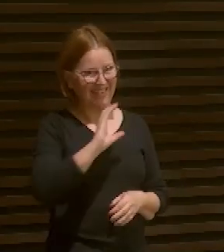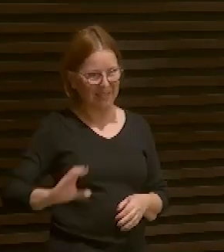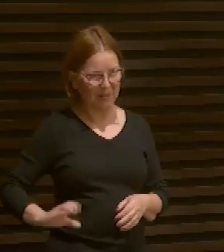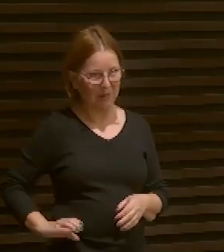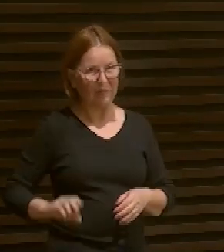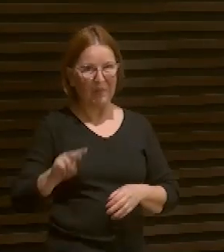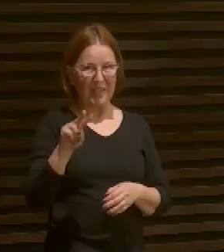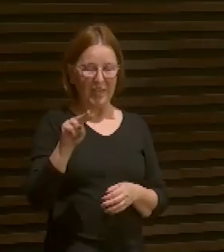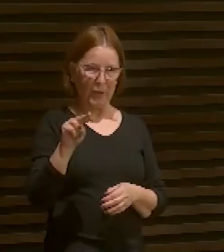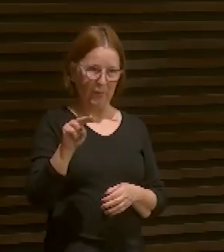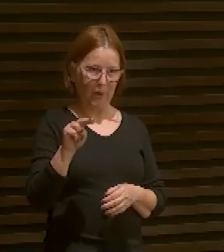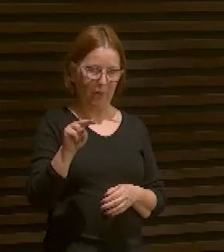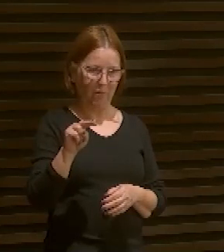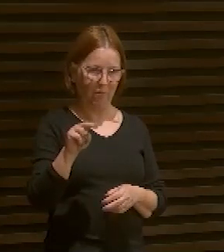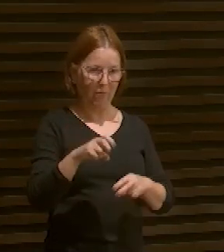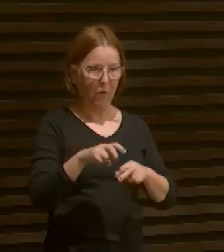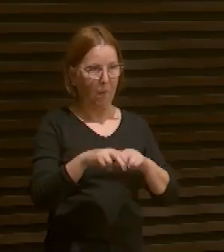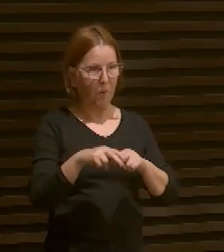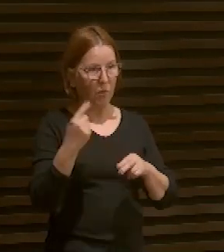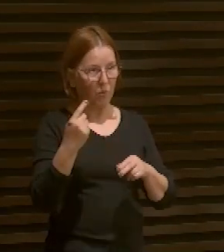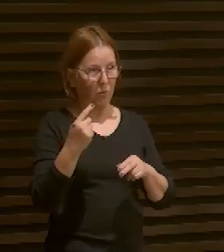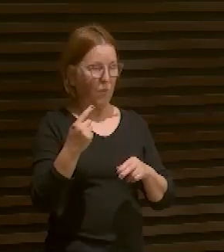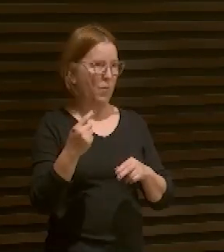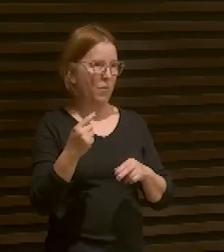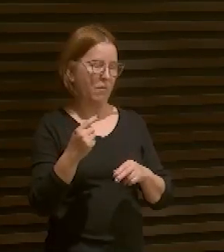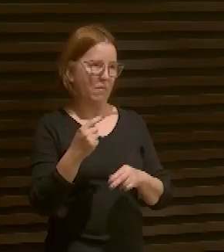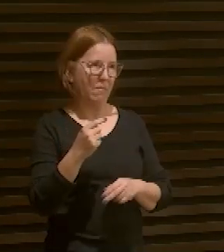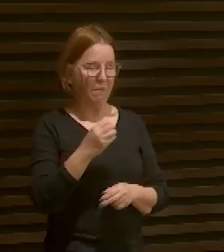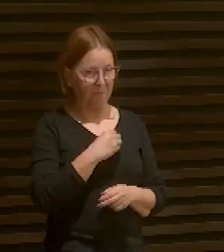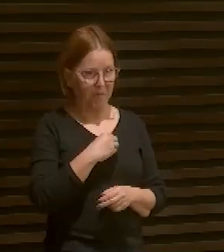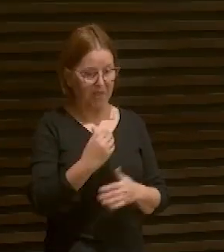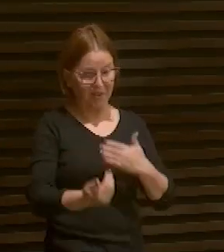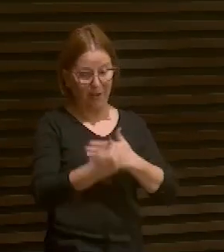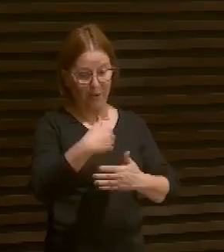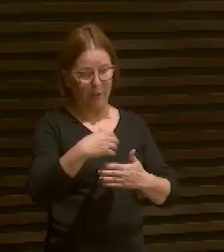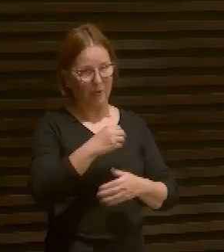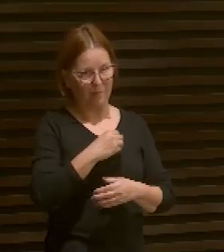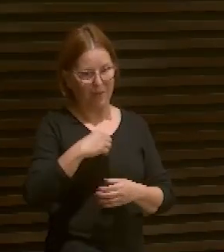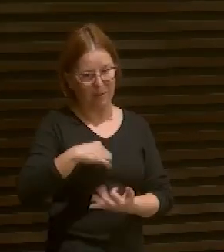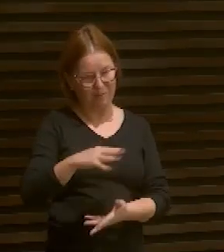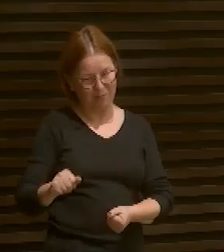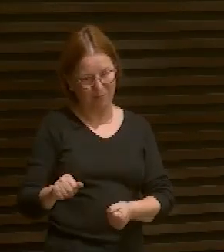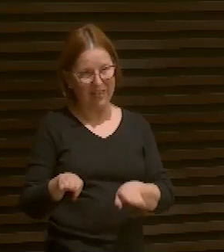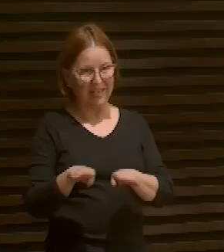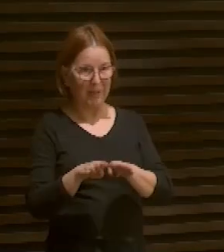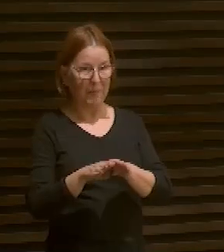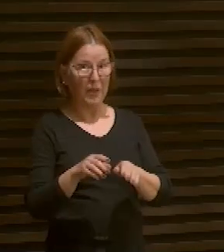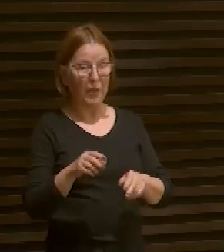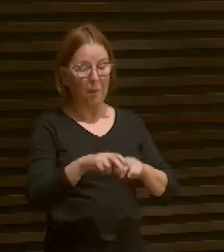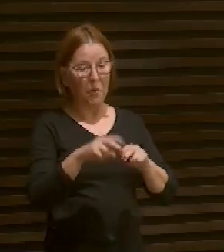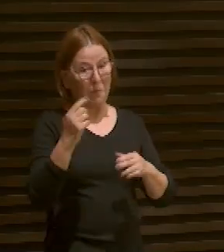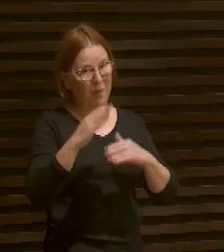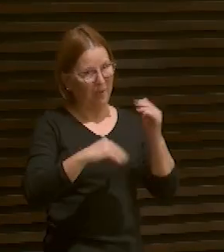forma que por um ato entrou o pecado no mundo, também por um ato veio a justificação.